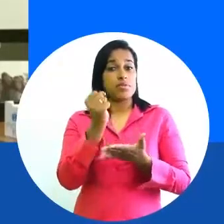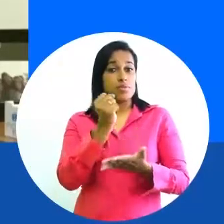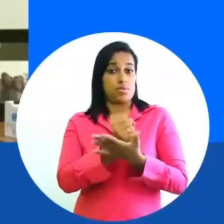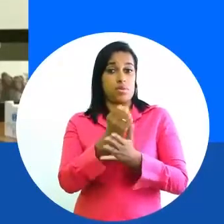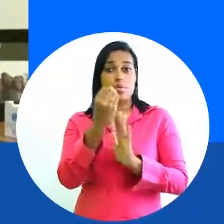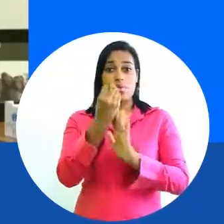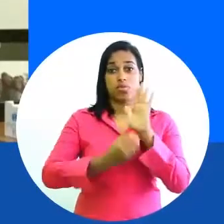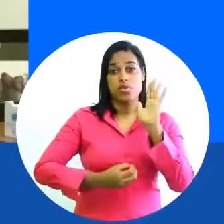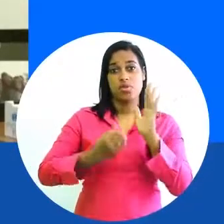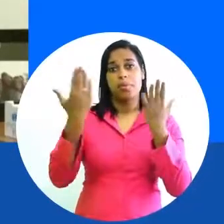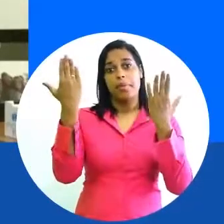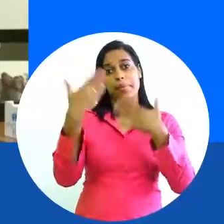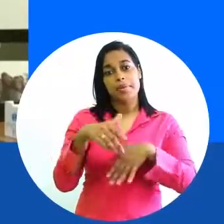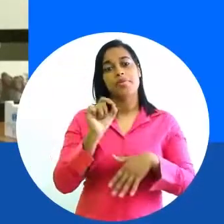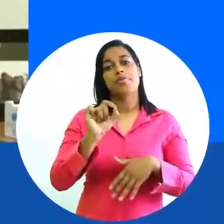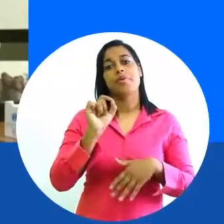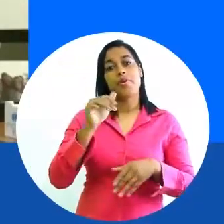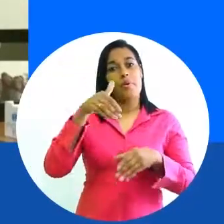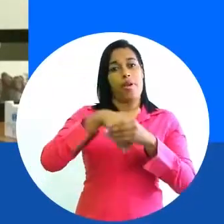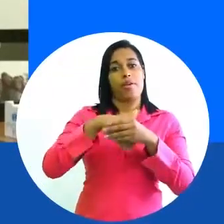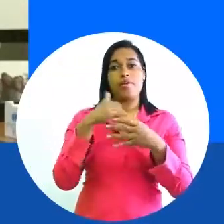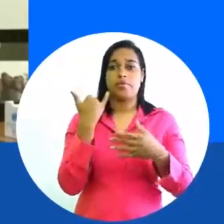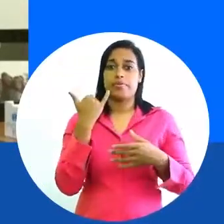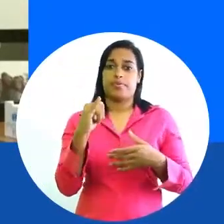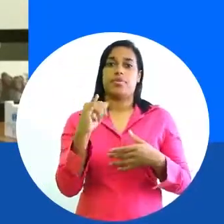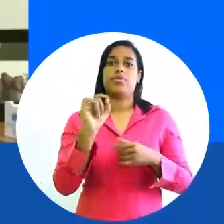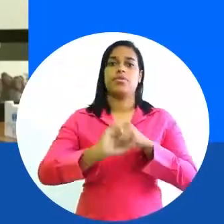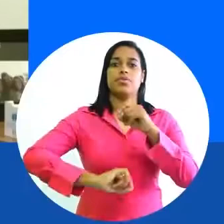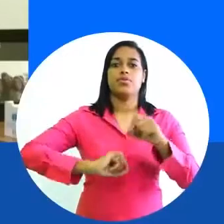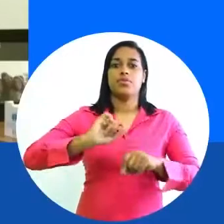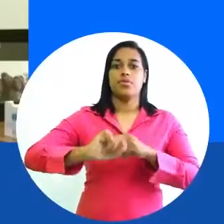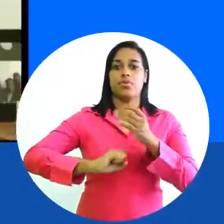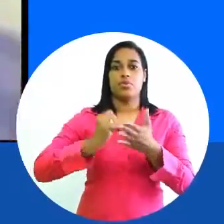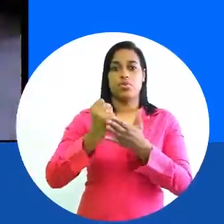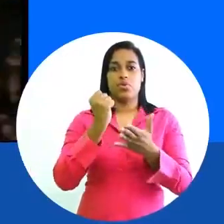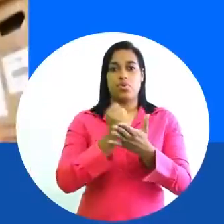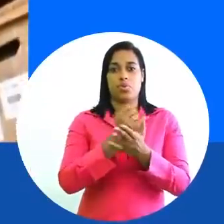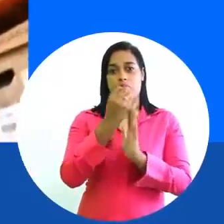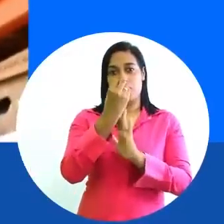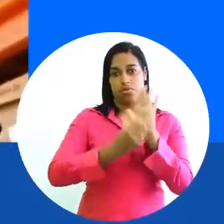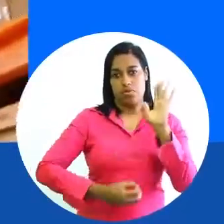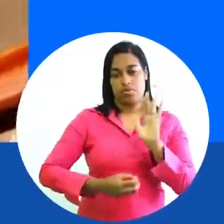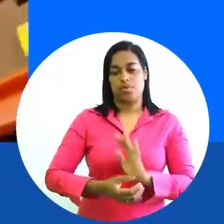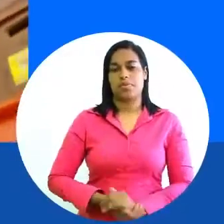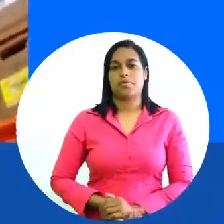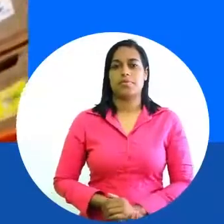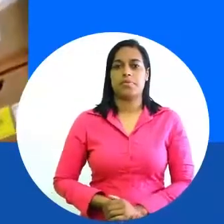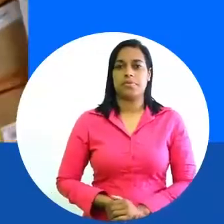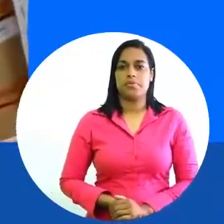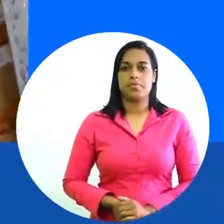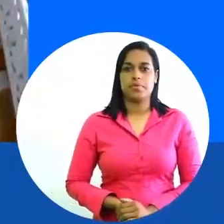original para provar que aquele arquivo eletrônico foi gerado a partir do documento original.